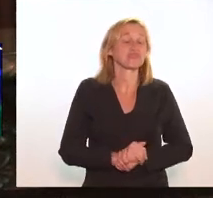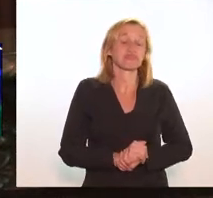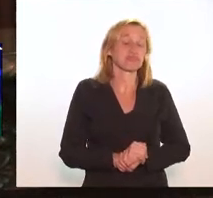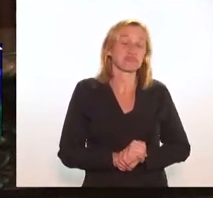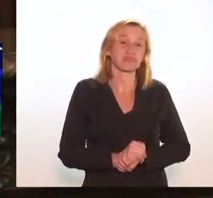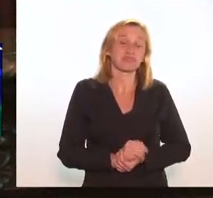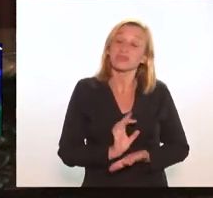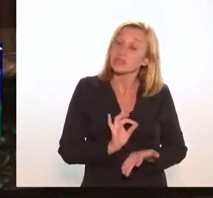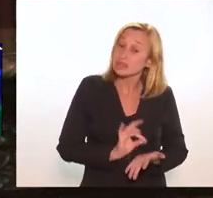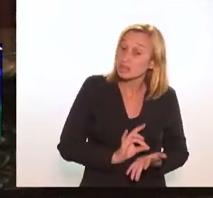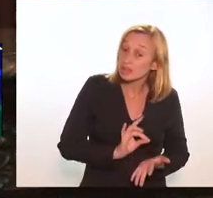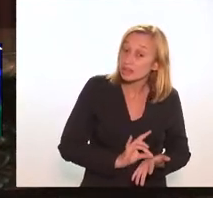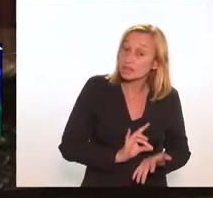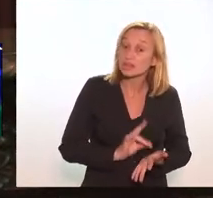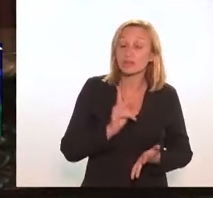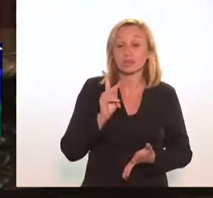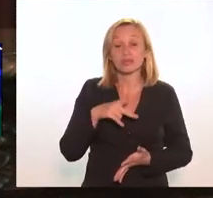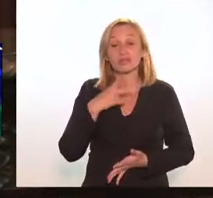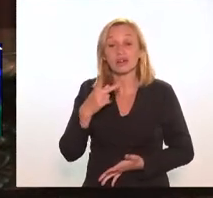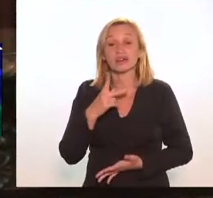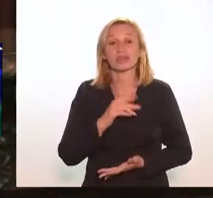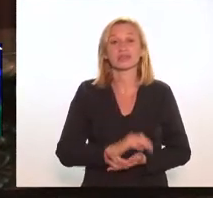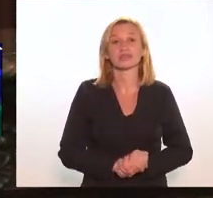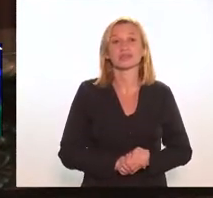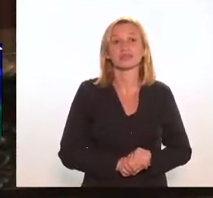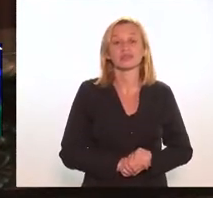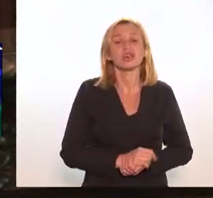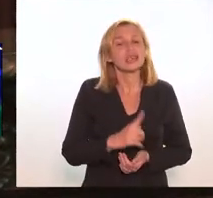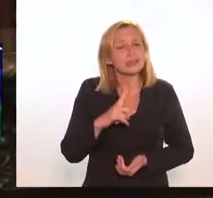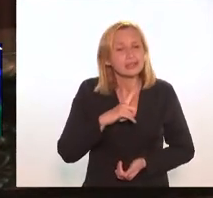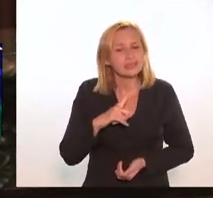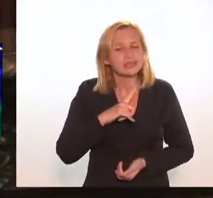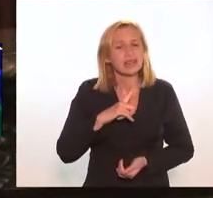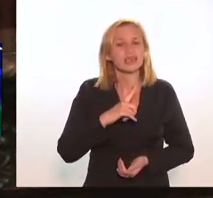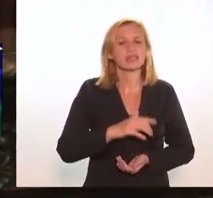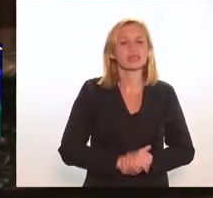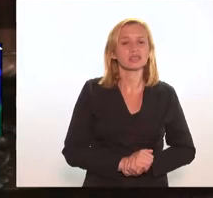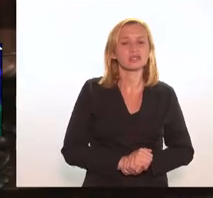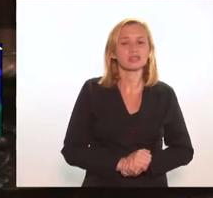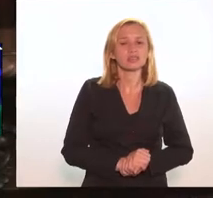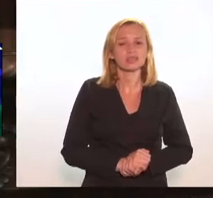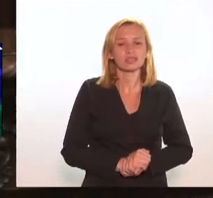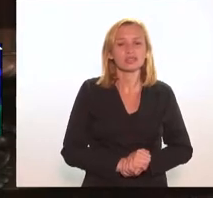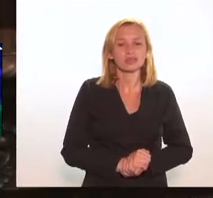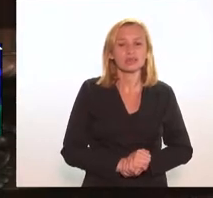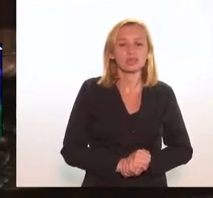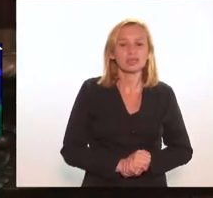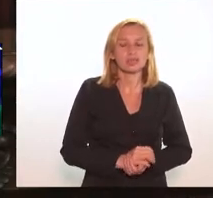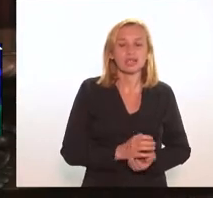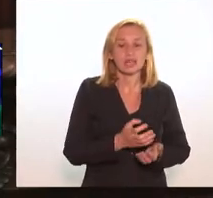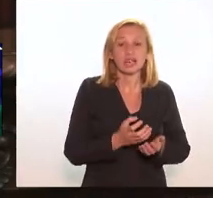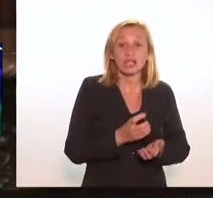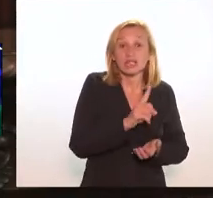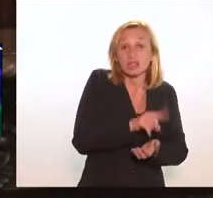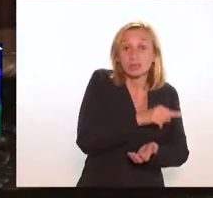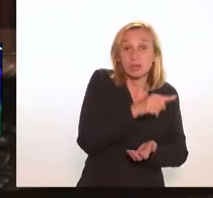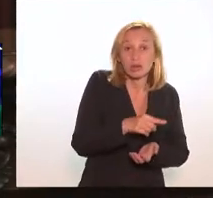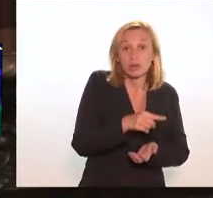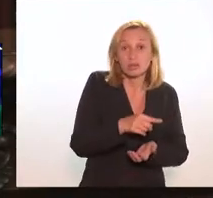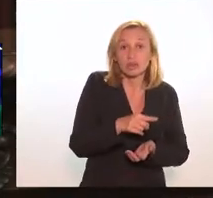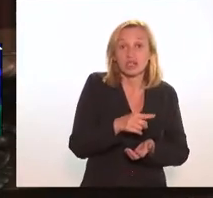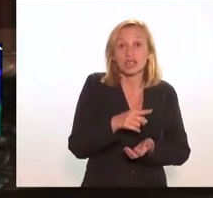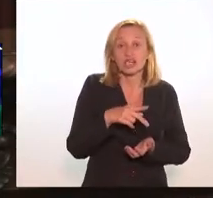Na verdade, quando ele diz que existe uma tentativa de censura, ele